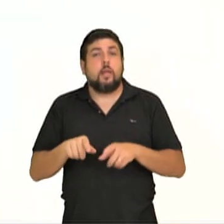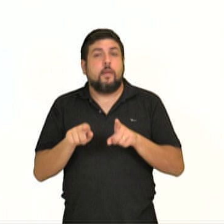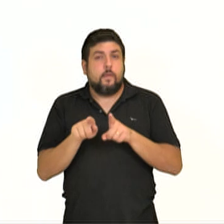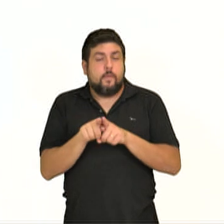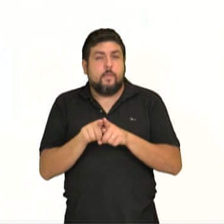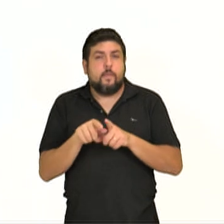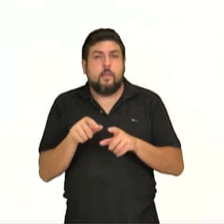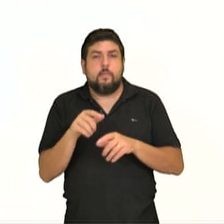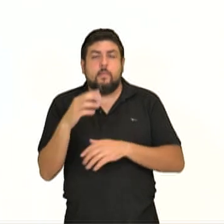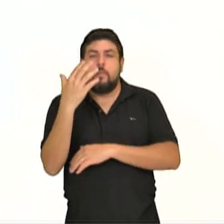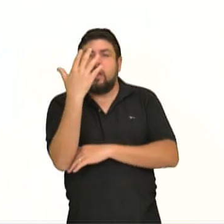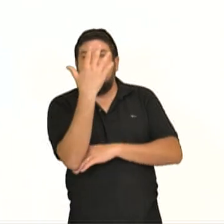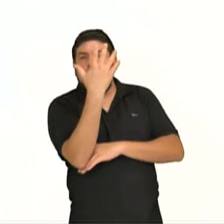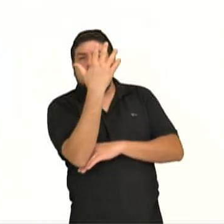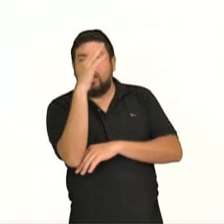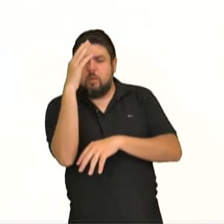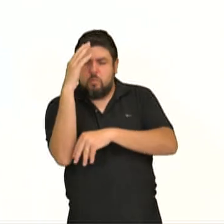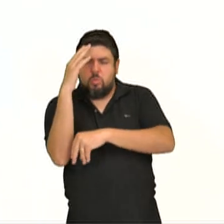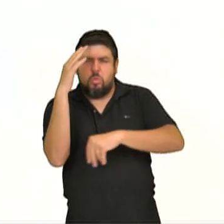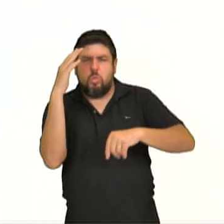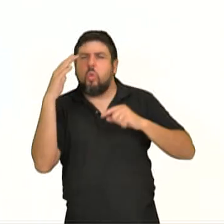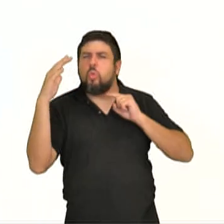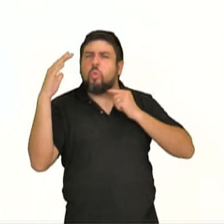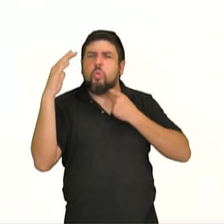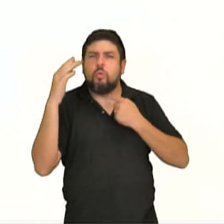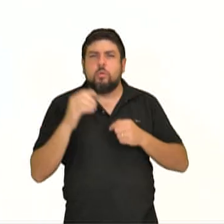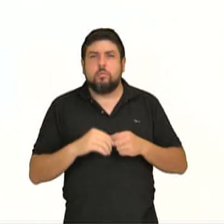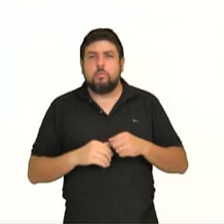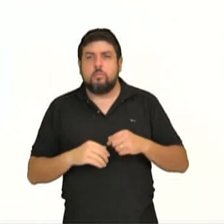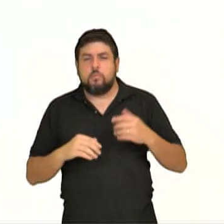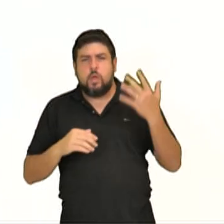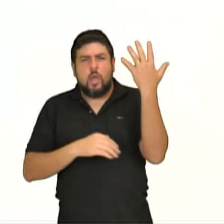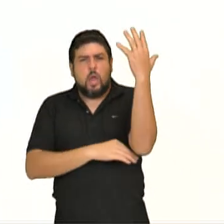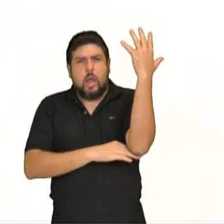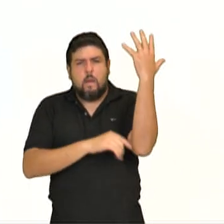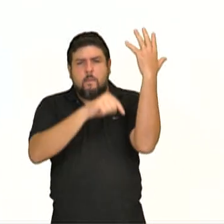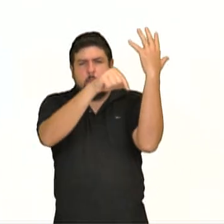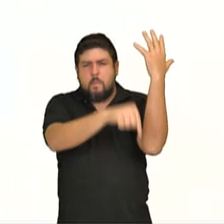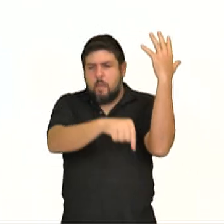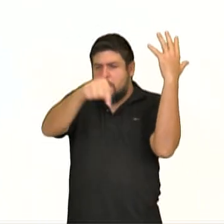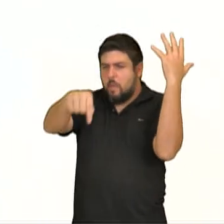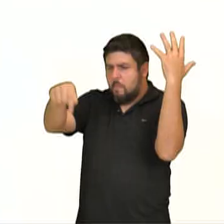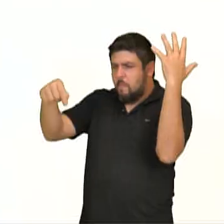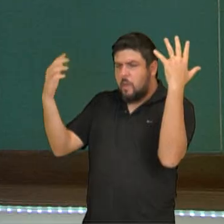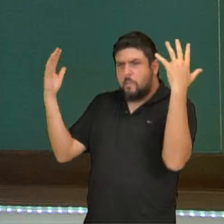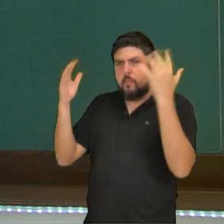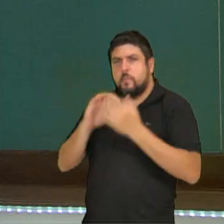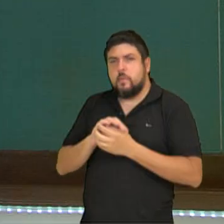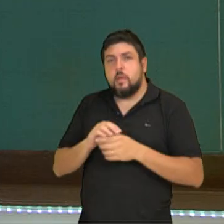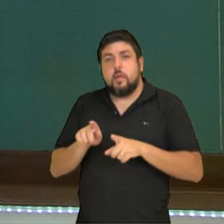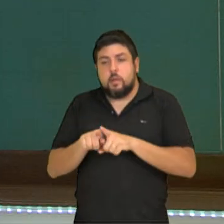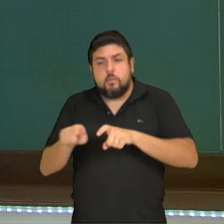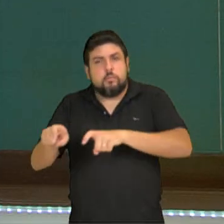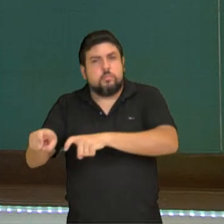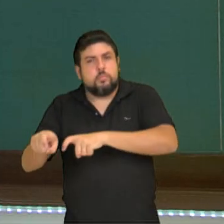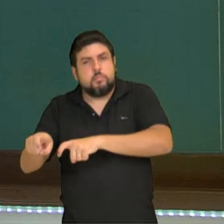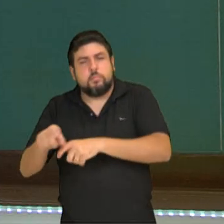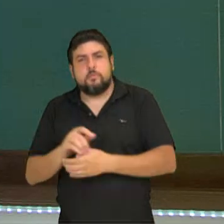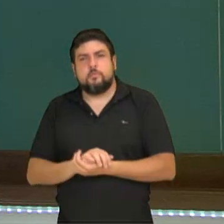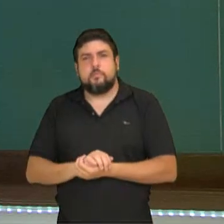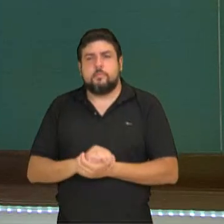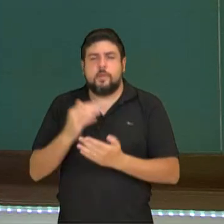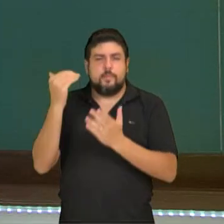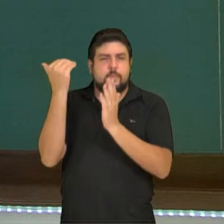com terreno sujo, vassouras, várias árvores esparsas e lavoura e plantação. Então, a hora que você pega o mapa, geralmente